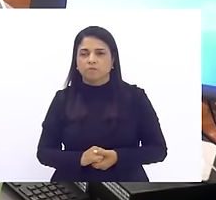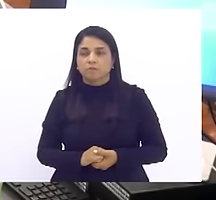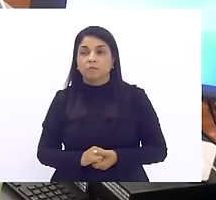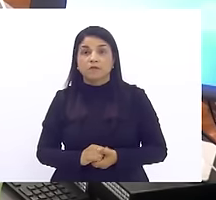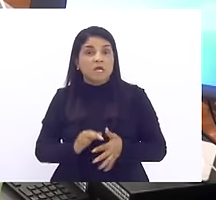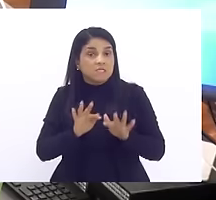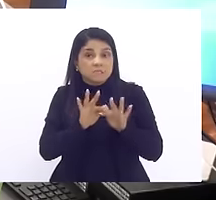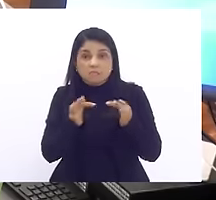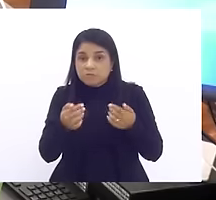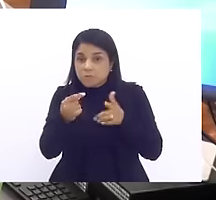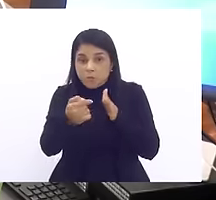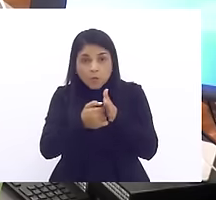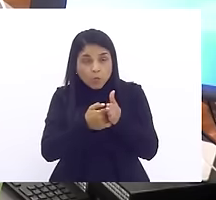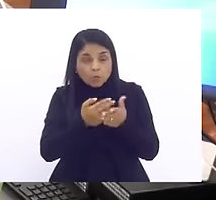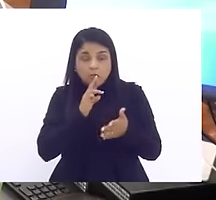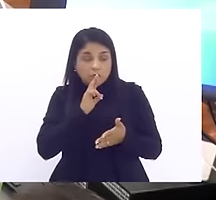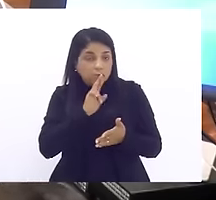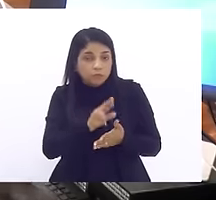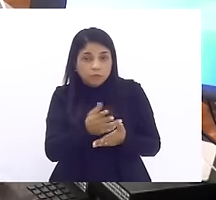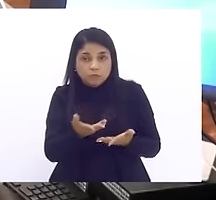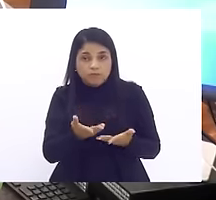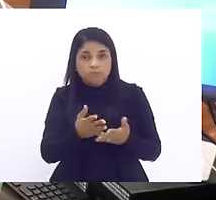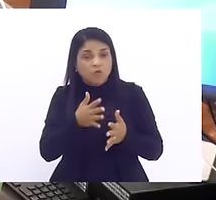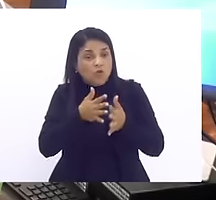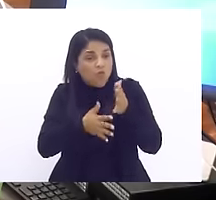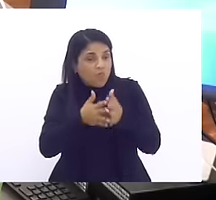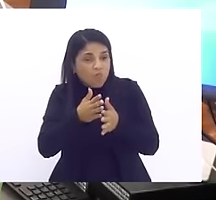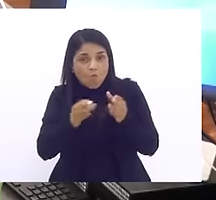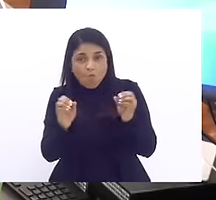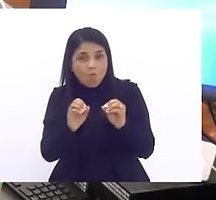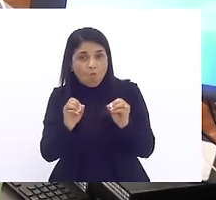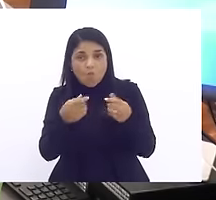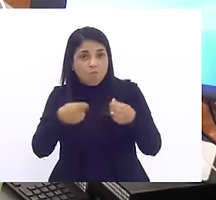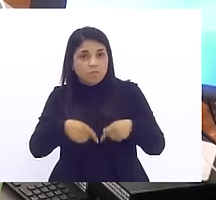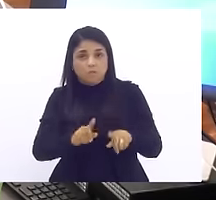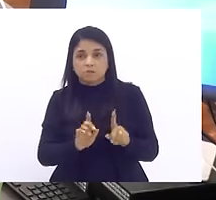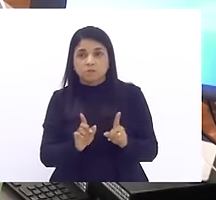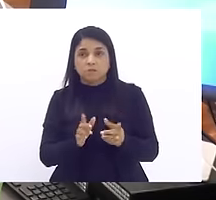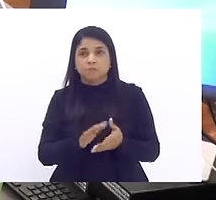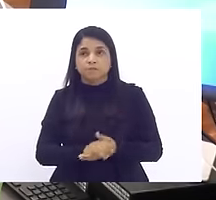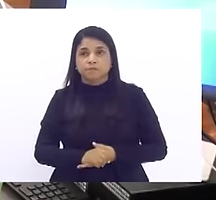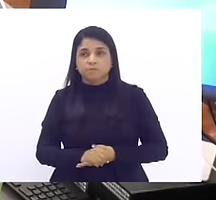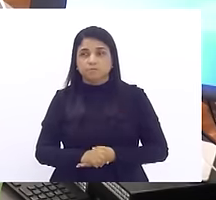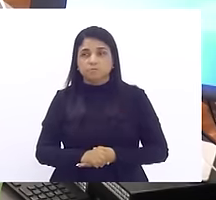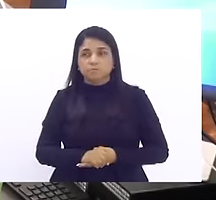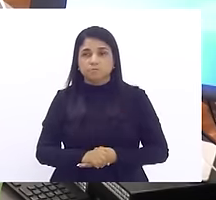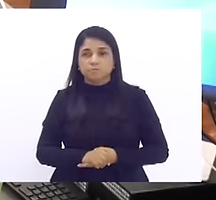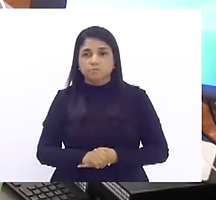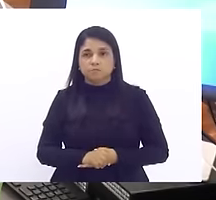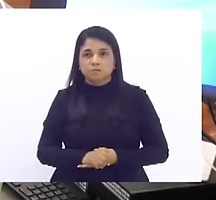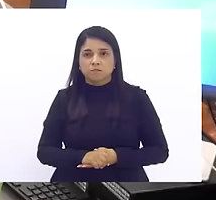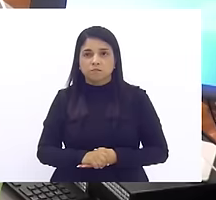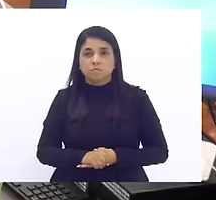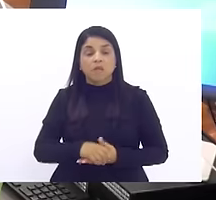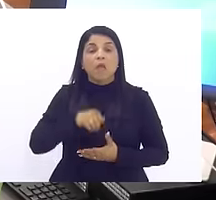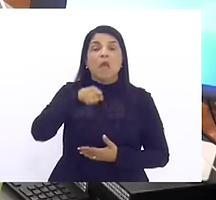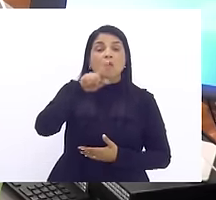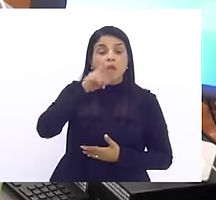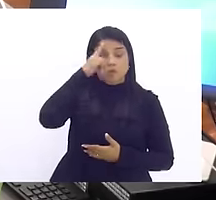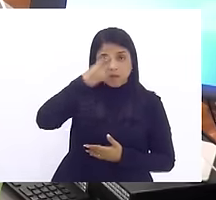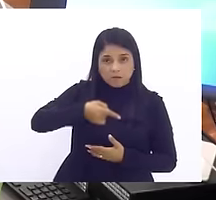é simples é uma pergunta não tem nada demais não cria confusão alguma é só entender Quem determina Olha eu determina que vai pro lugar tal